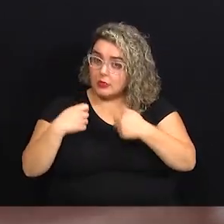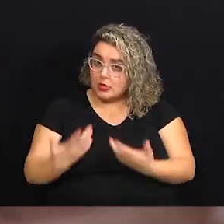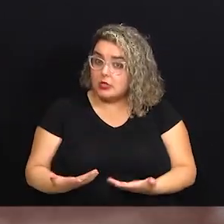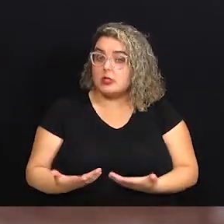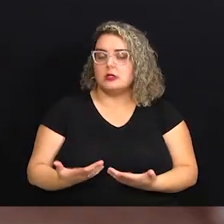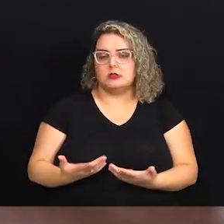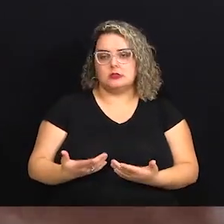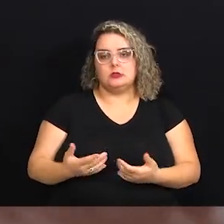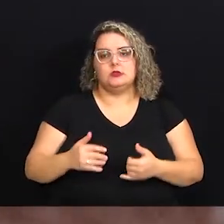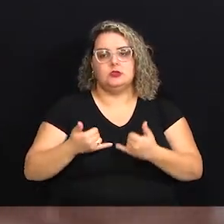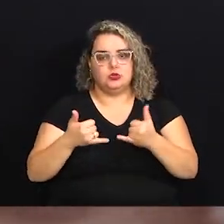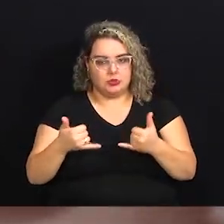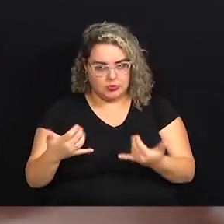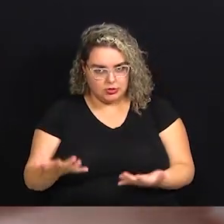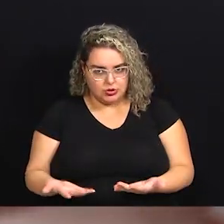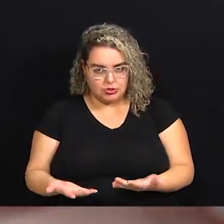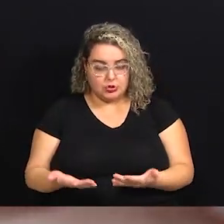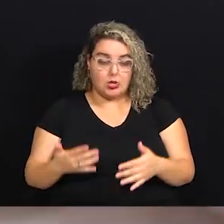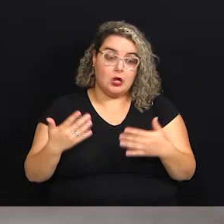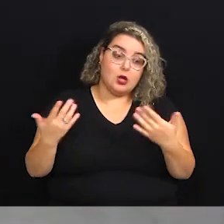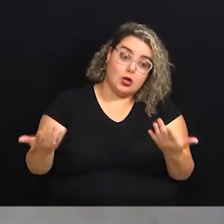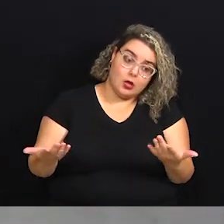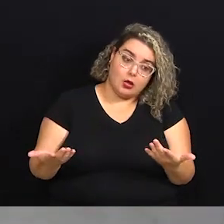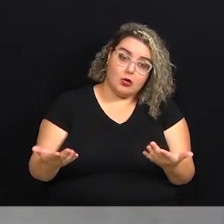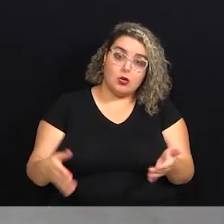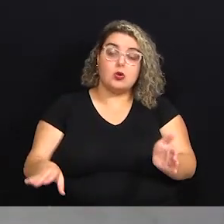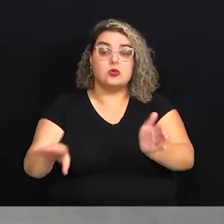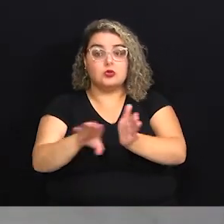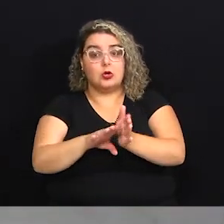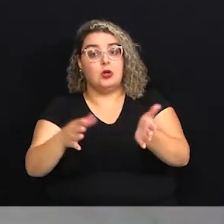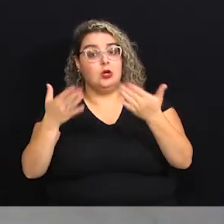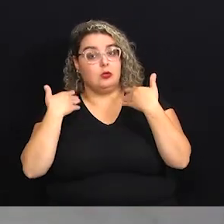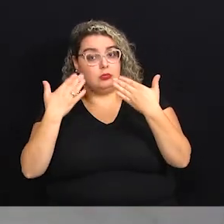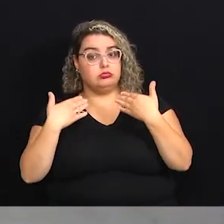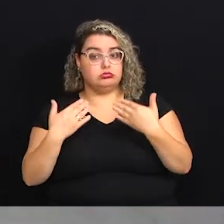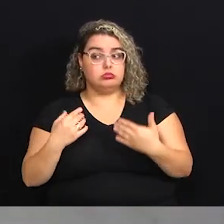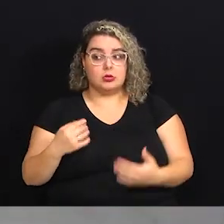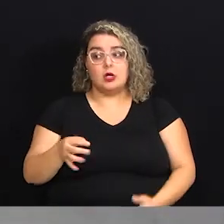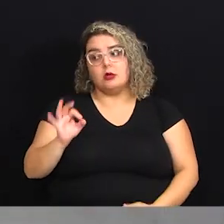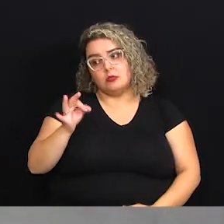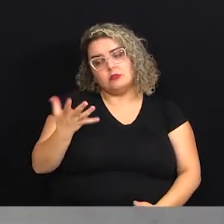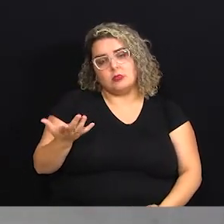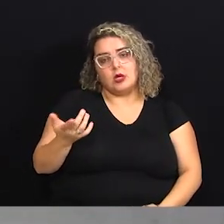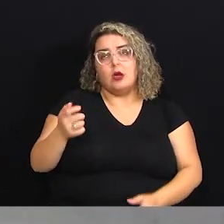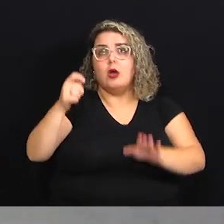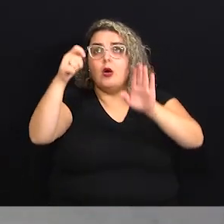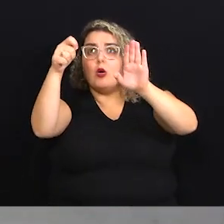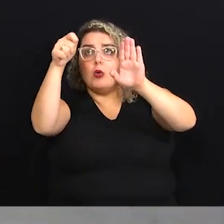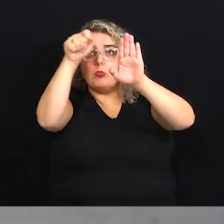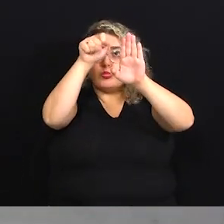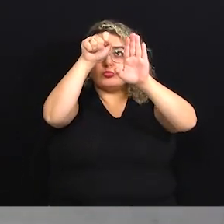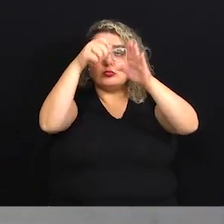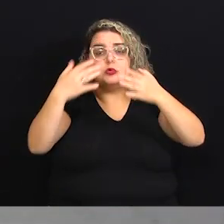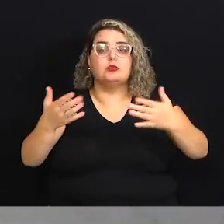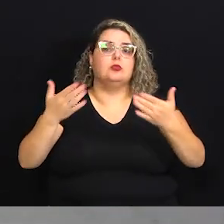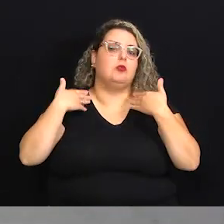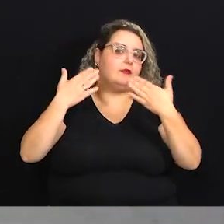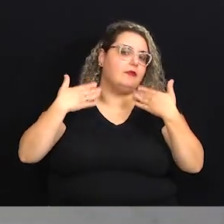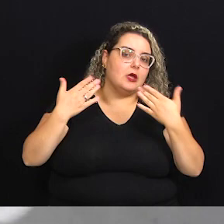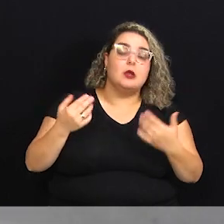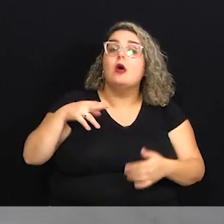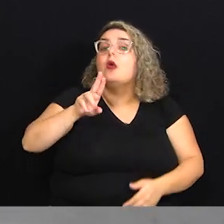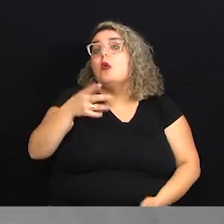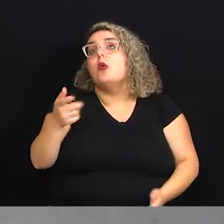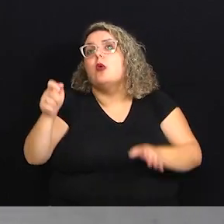equipamentos que demandam muita energia. E agora, com a chegada do verão, o ideal mesmo é que você coloque o seu chuveiro também no